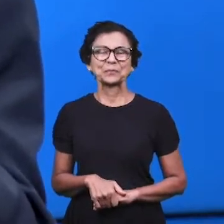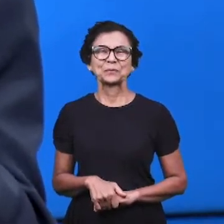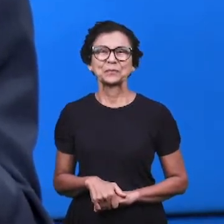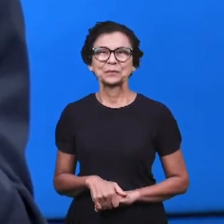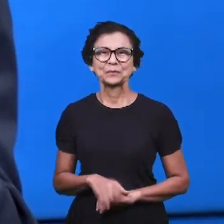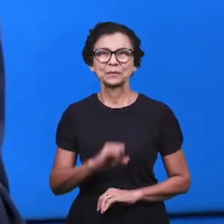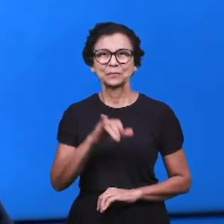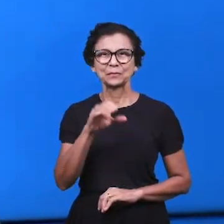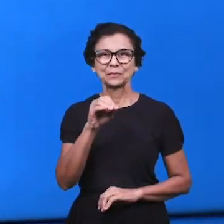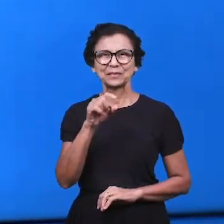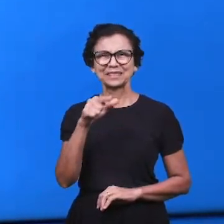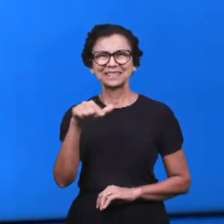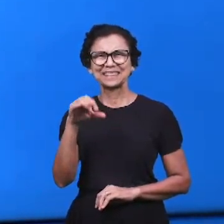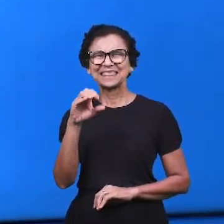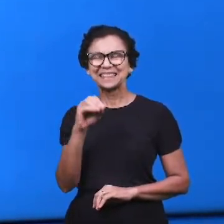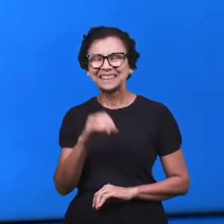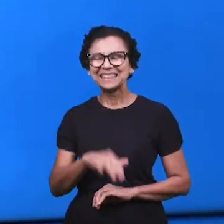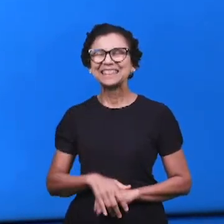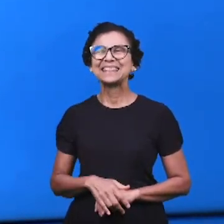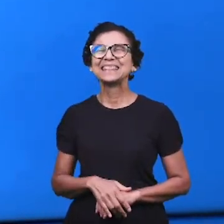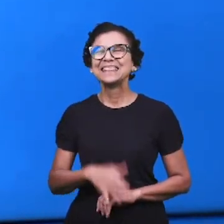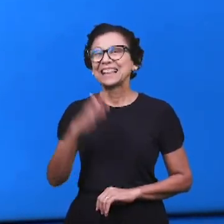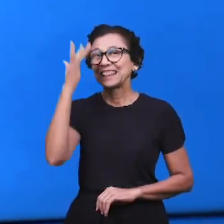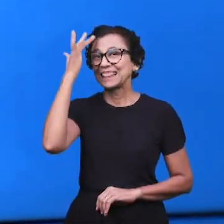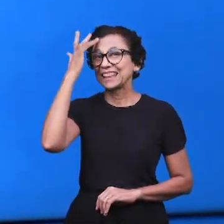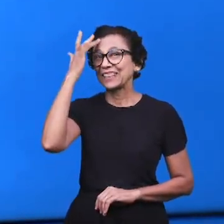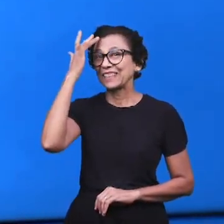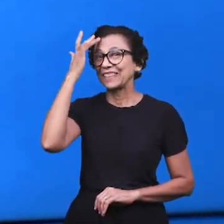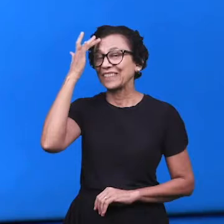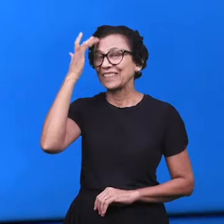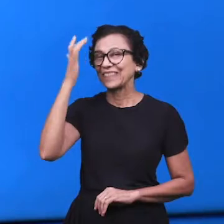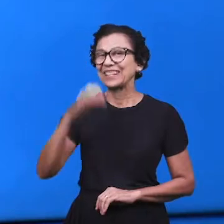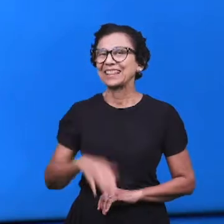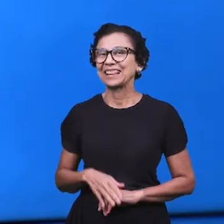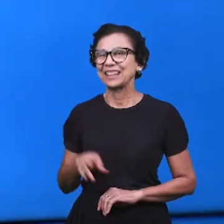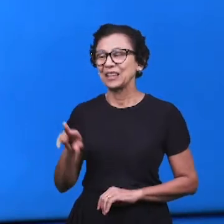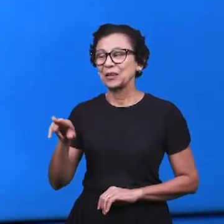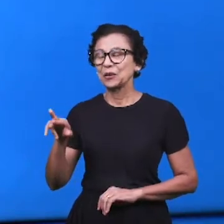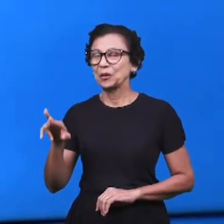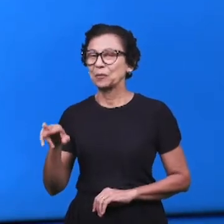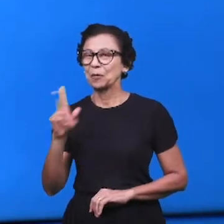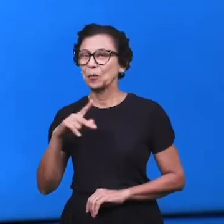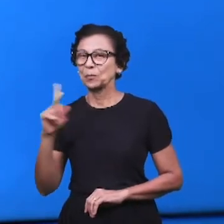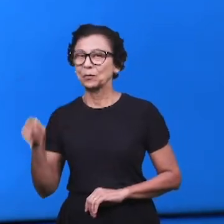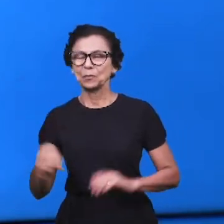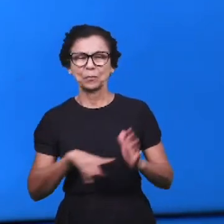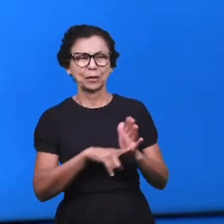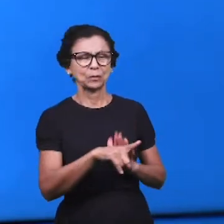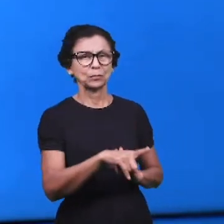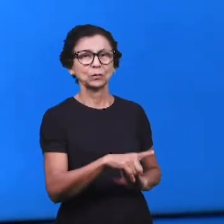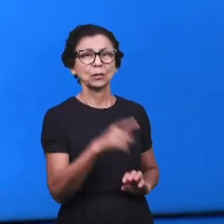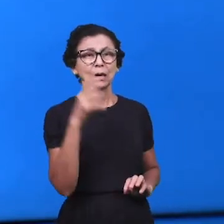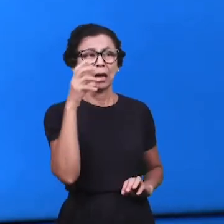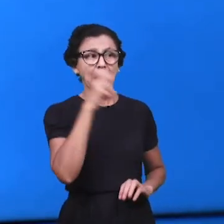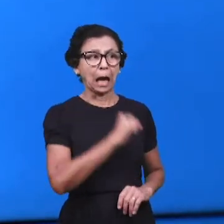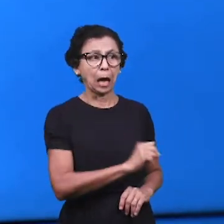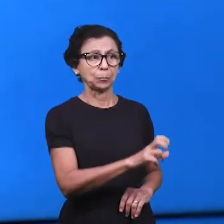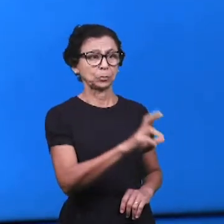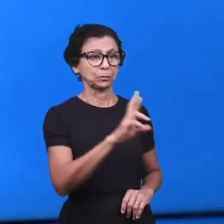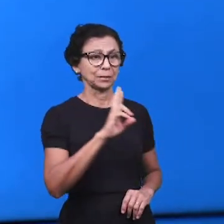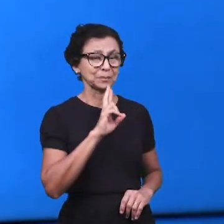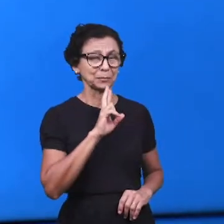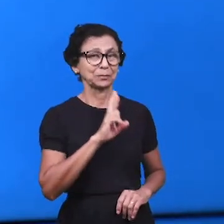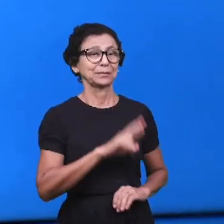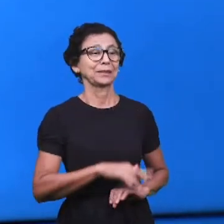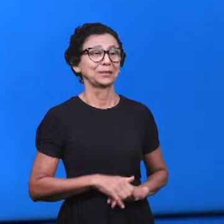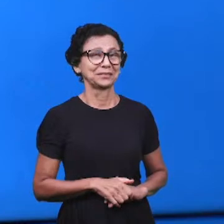muito prontinha na ponta da língua, quando o irmão professor aí do lado, né, fez a pergunta e ele respondeu, o João respondeu muito bem